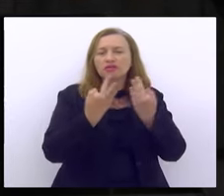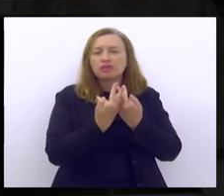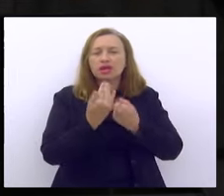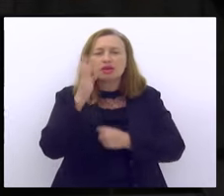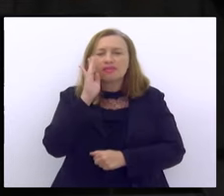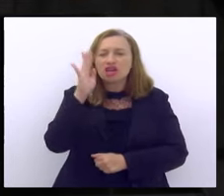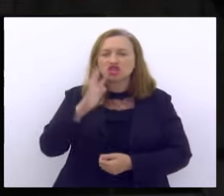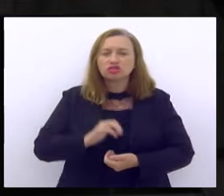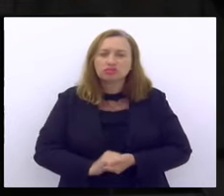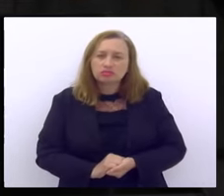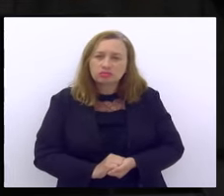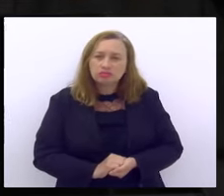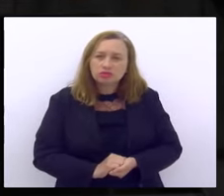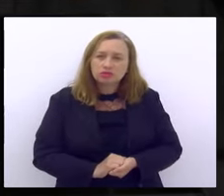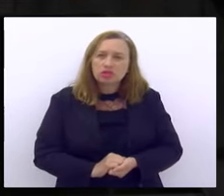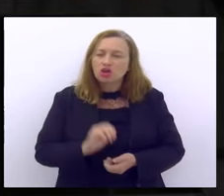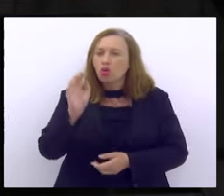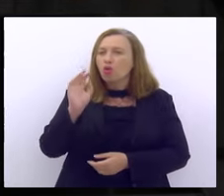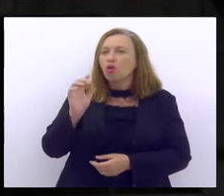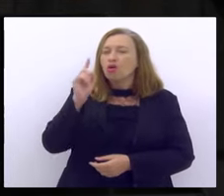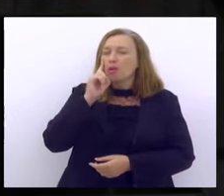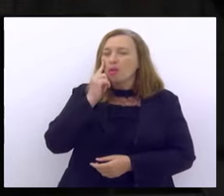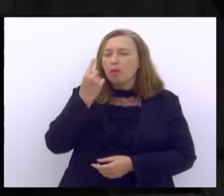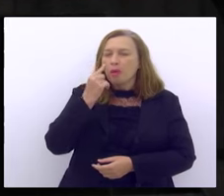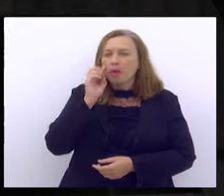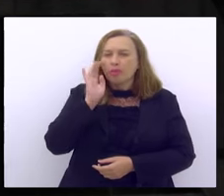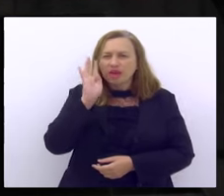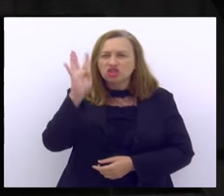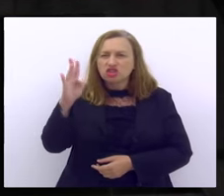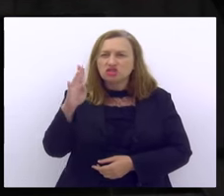situação, veja o filme que vai passar pela sua cabeça.